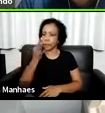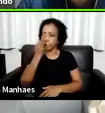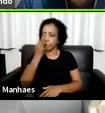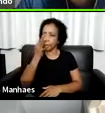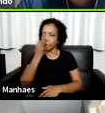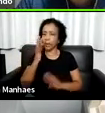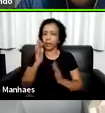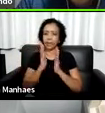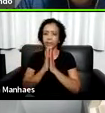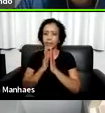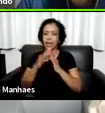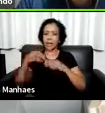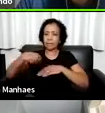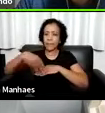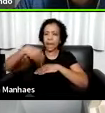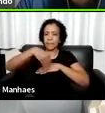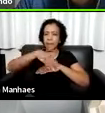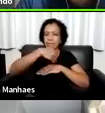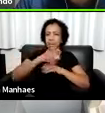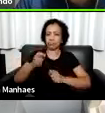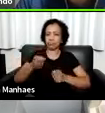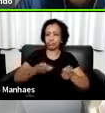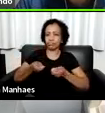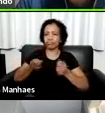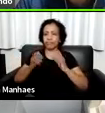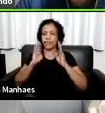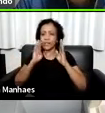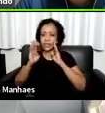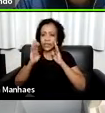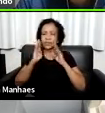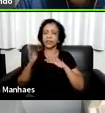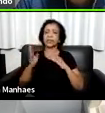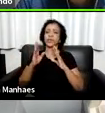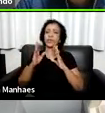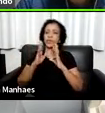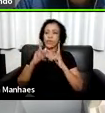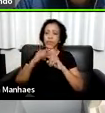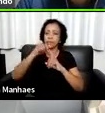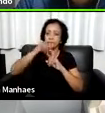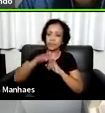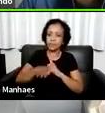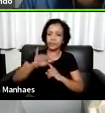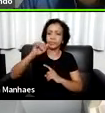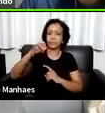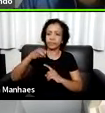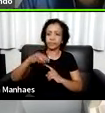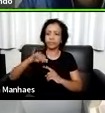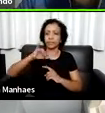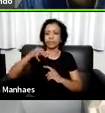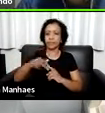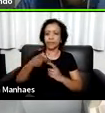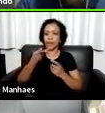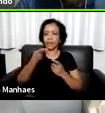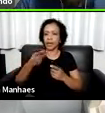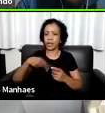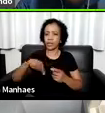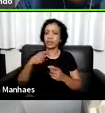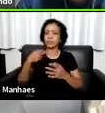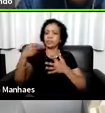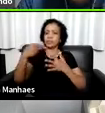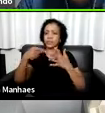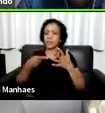de transmissão de Igreja Multiplicadora, nos Facebook, Missões Nacionais, Missões Mundiais, enfim, e ele me lembra aqui alguns pedidos. Eu quero dizer a